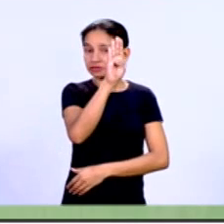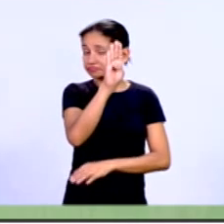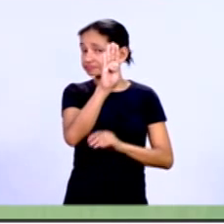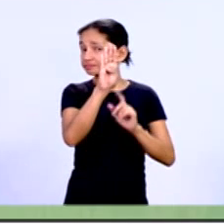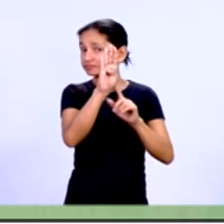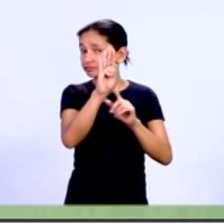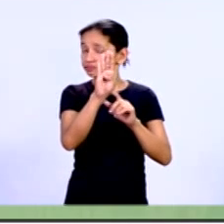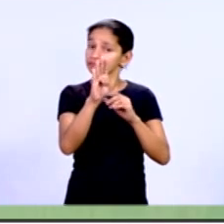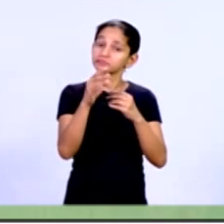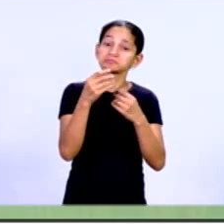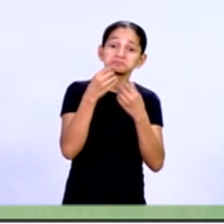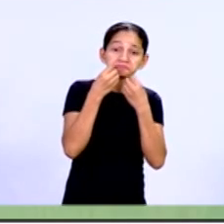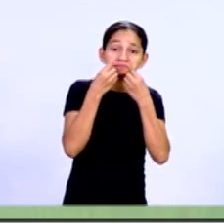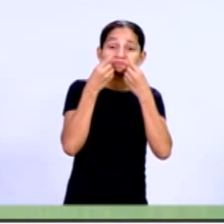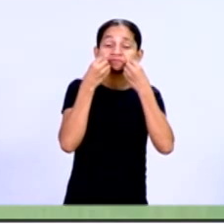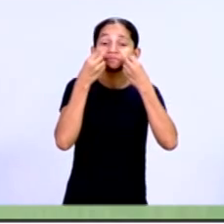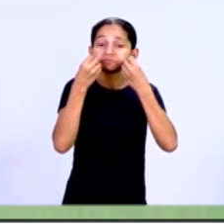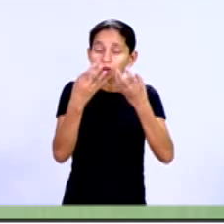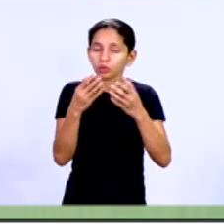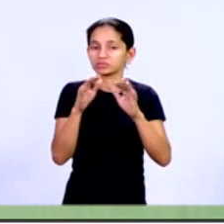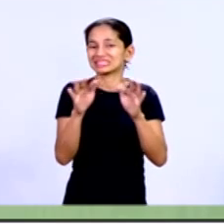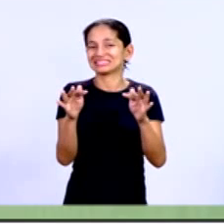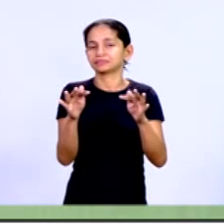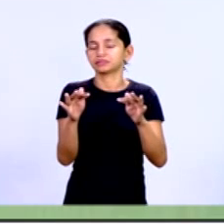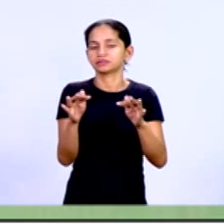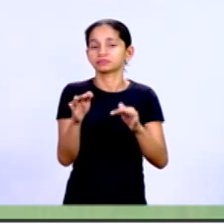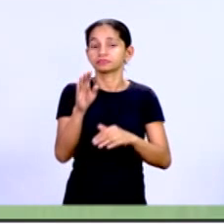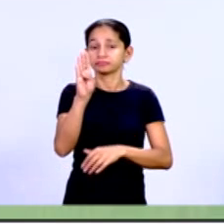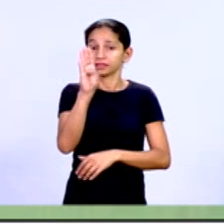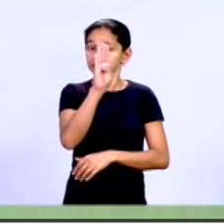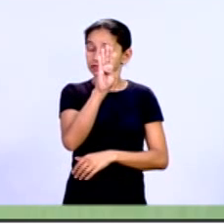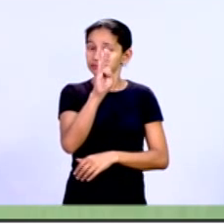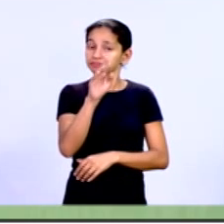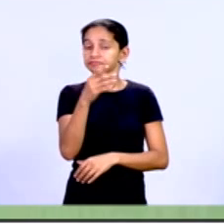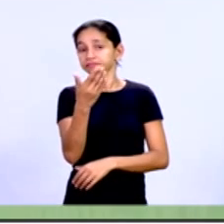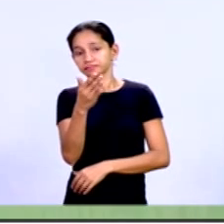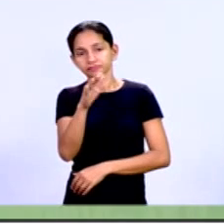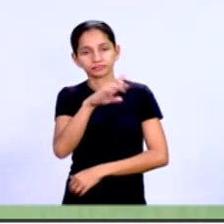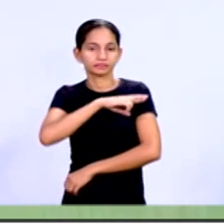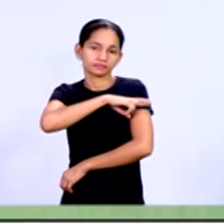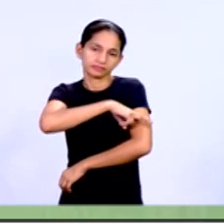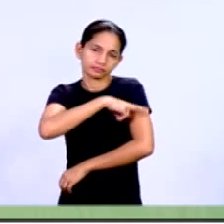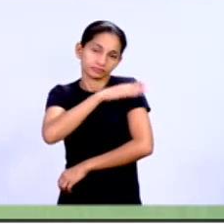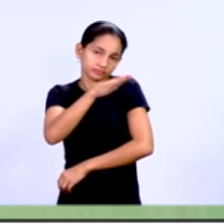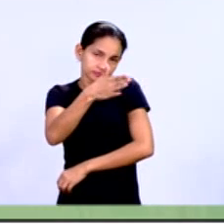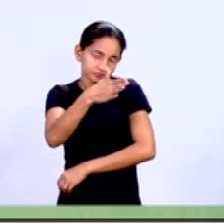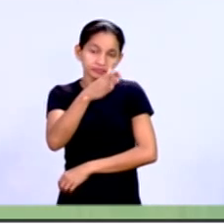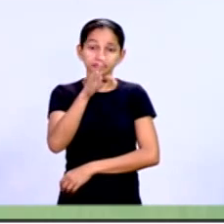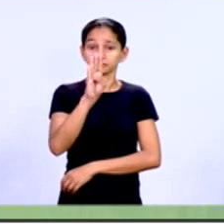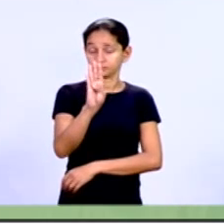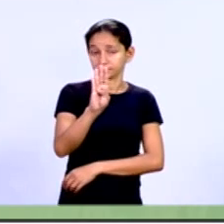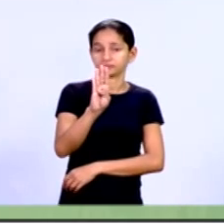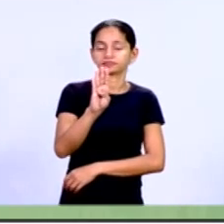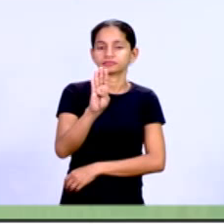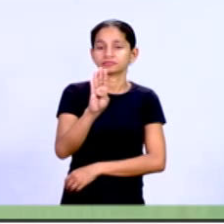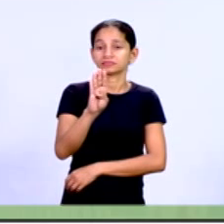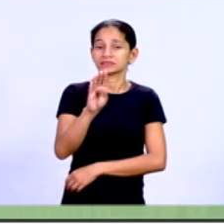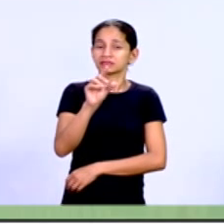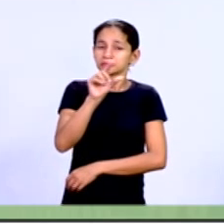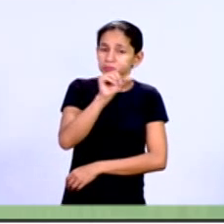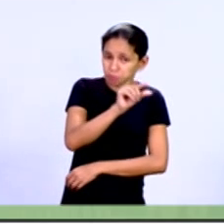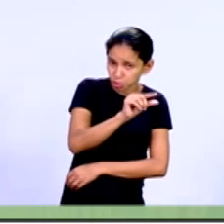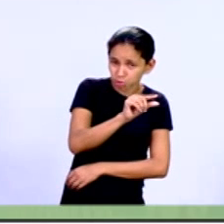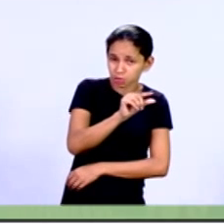sendo satisfatório. BB regular. B